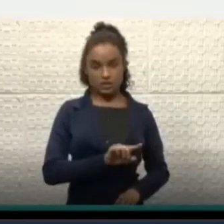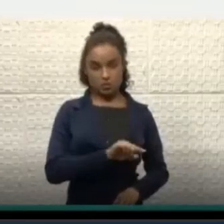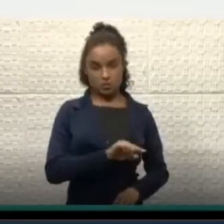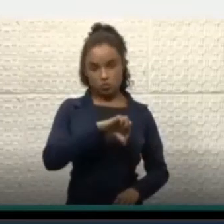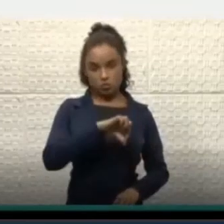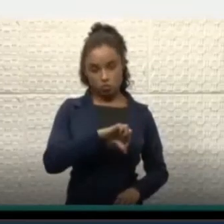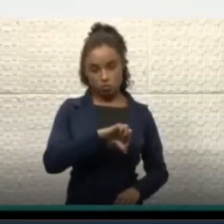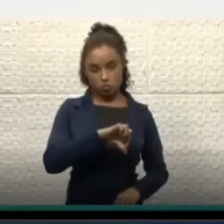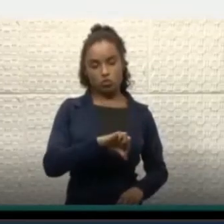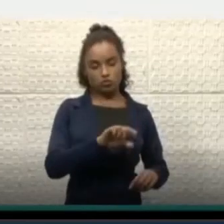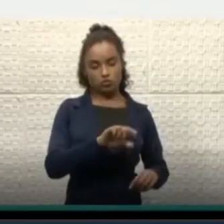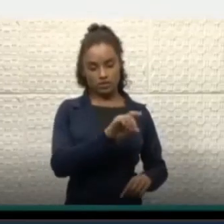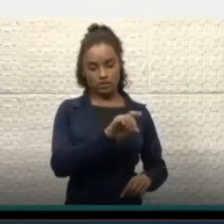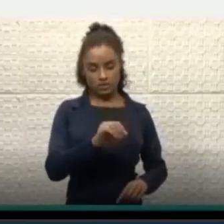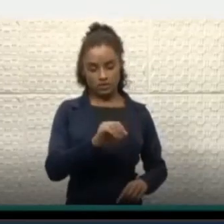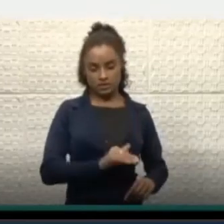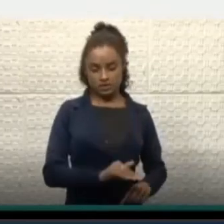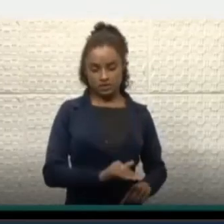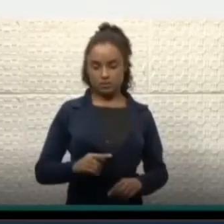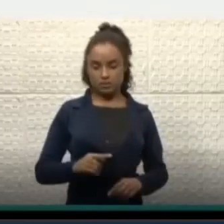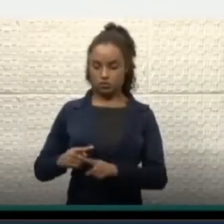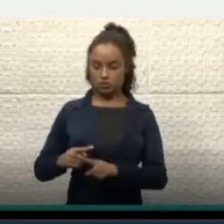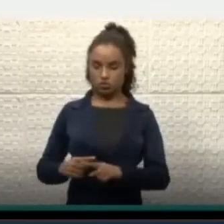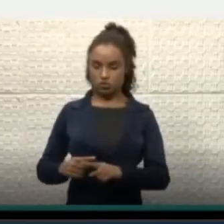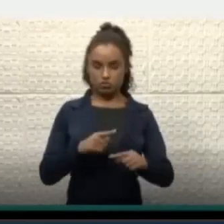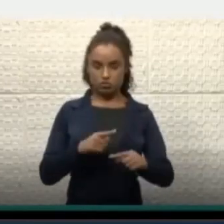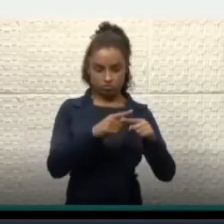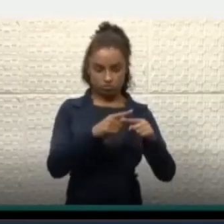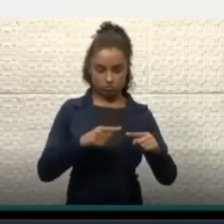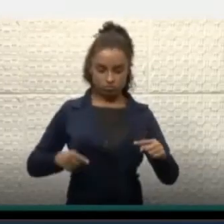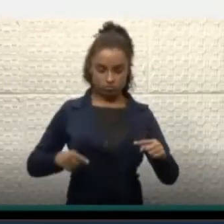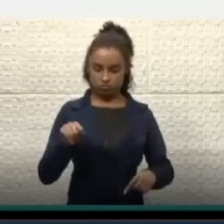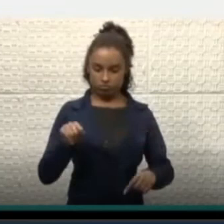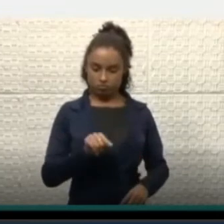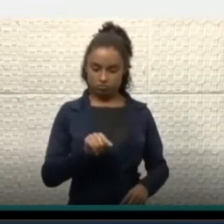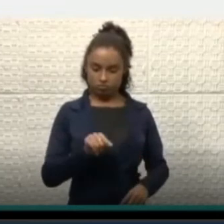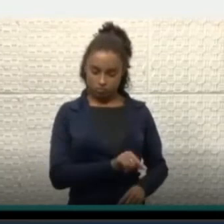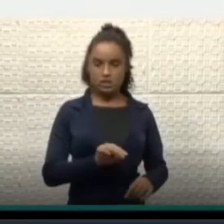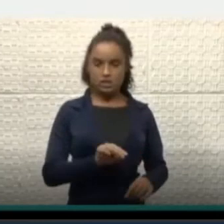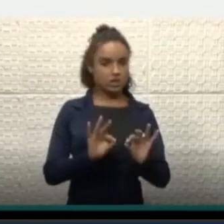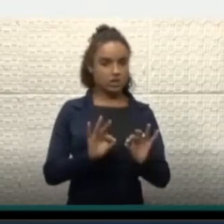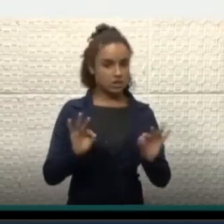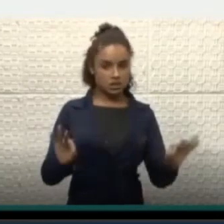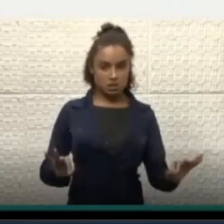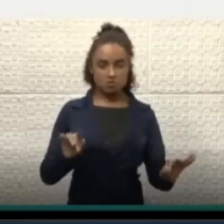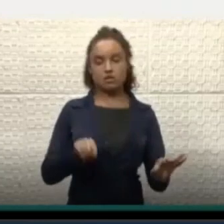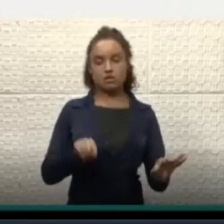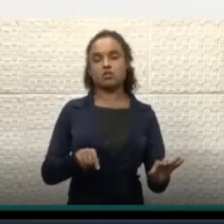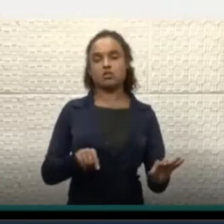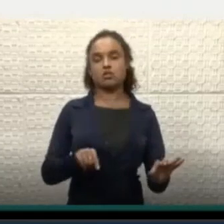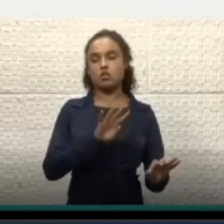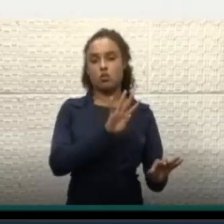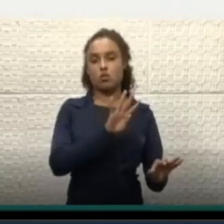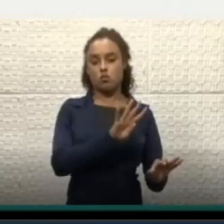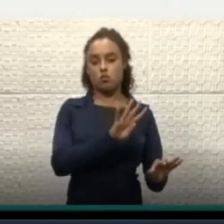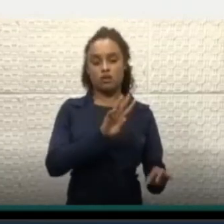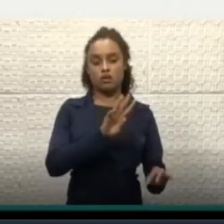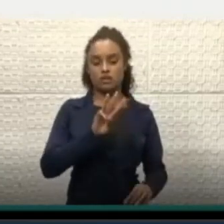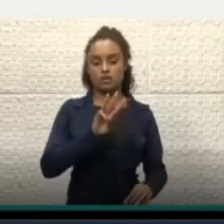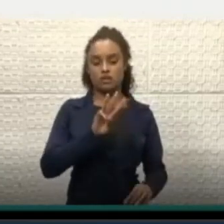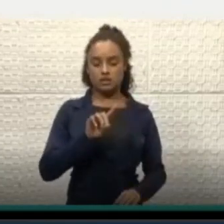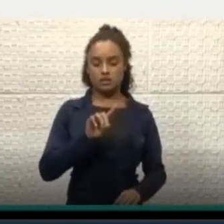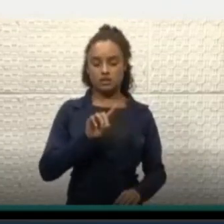43,9 gramas para X. Então, faço aí uma regra de 3 simples. 43 vezes 600